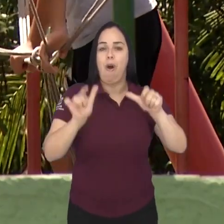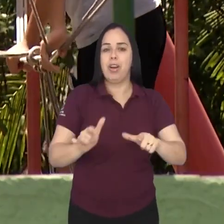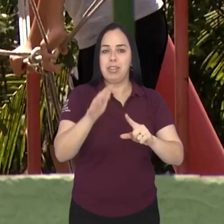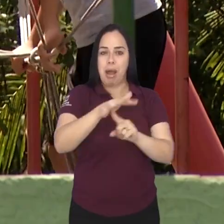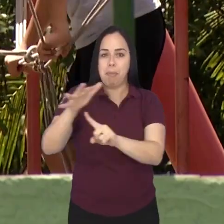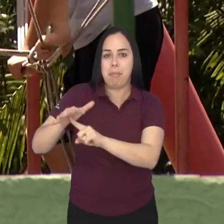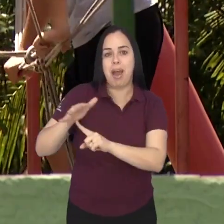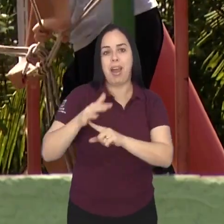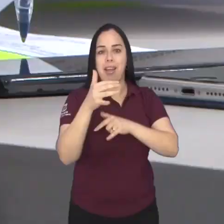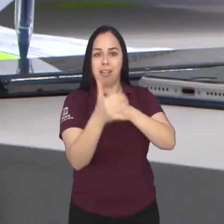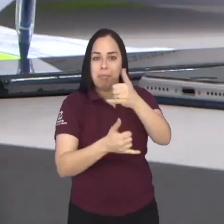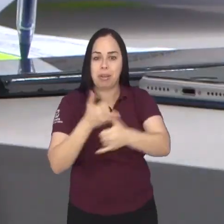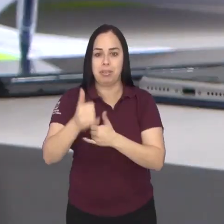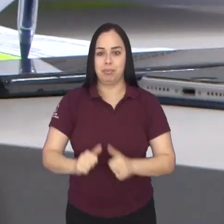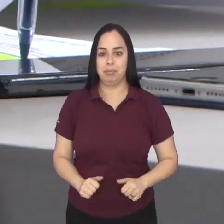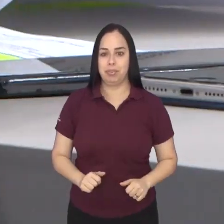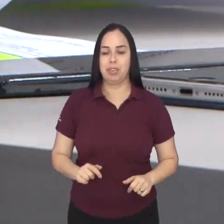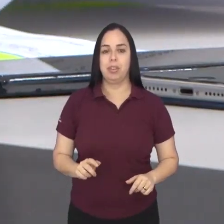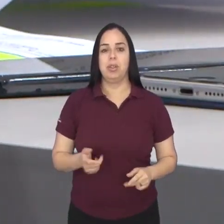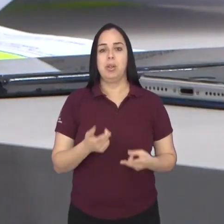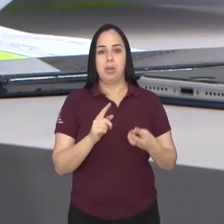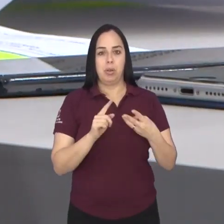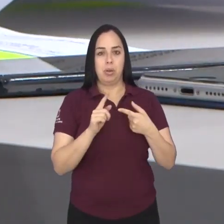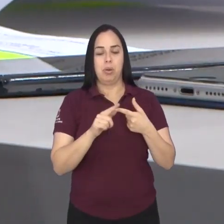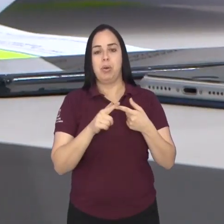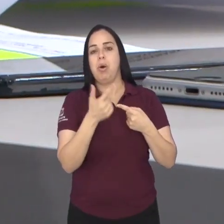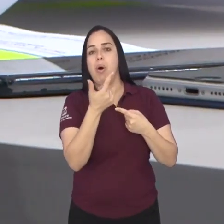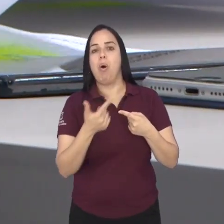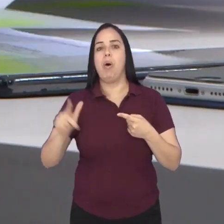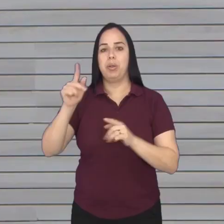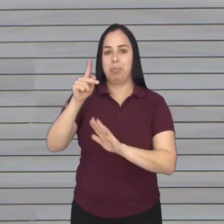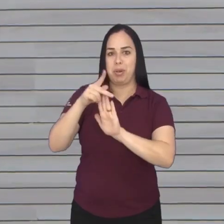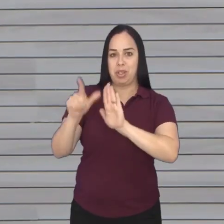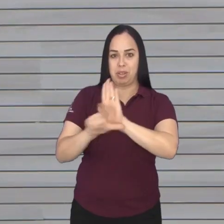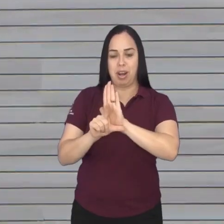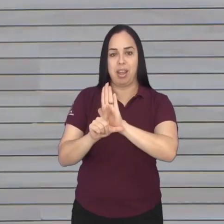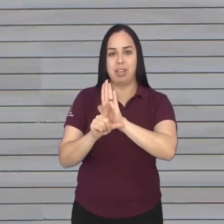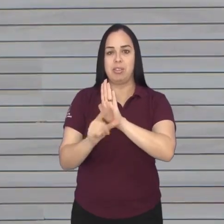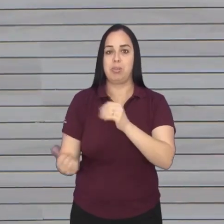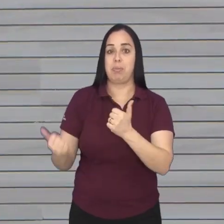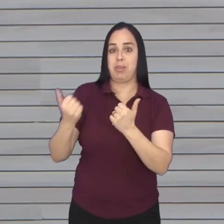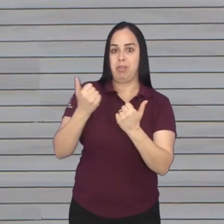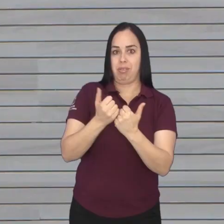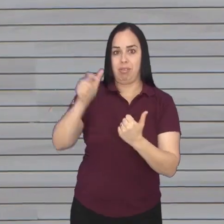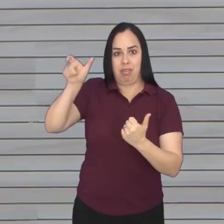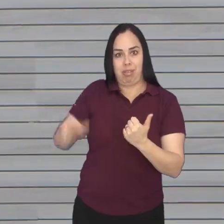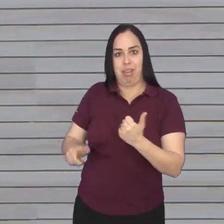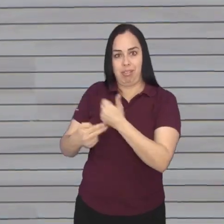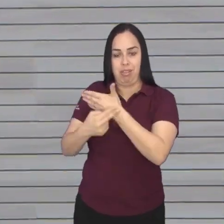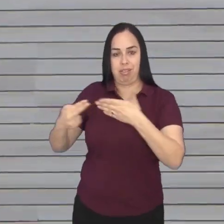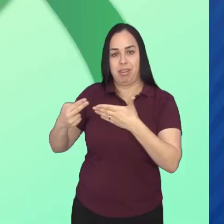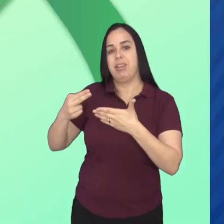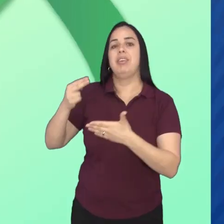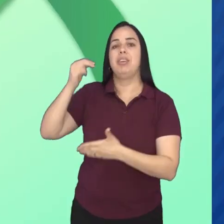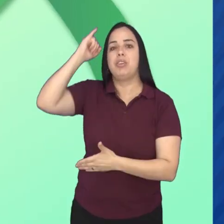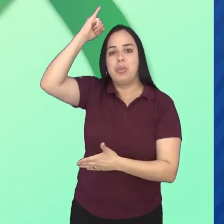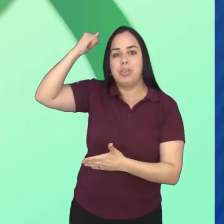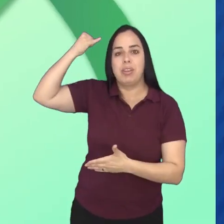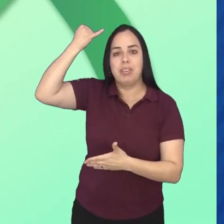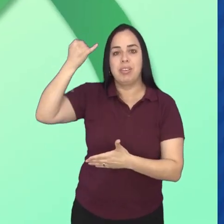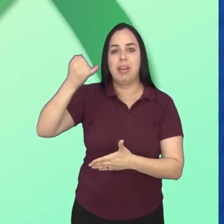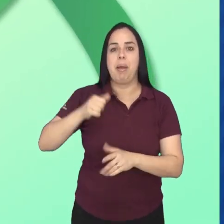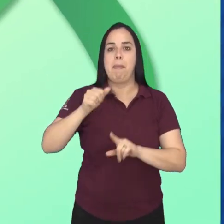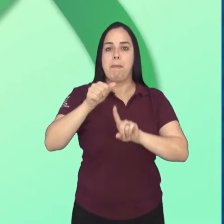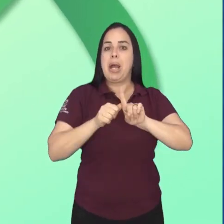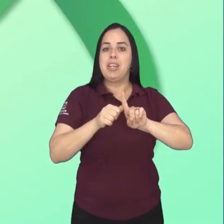centros esportivos. Também foi aprovado um projeto substitutivo de autoria do vereador Dr. José Cláudio, que dispõe